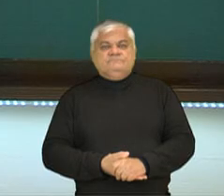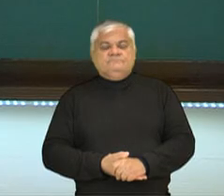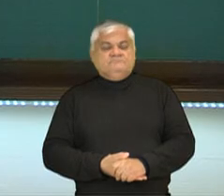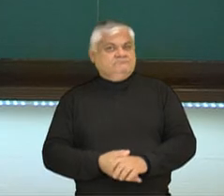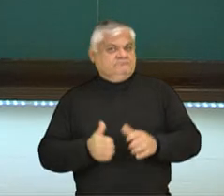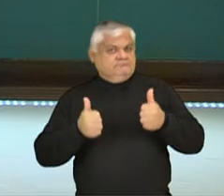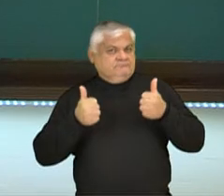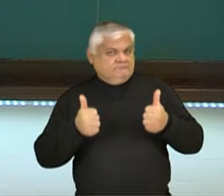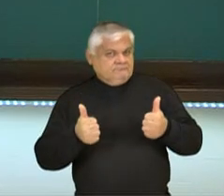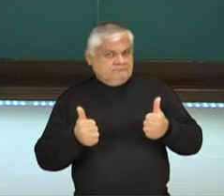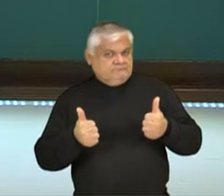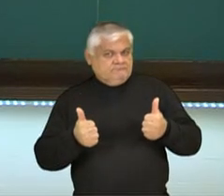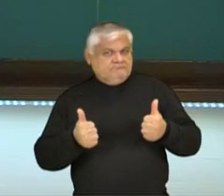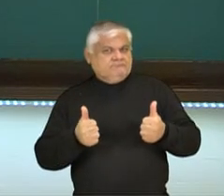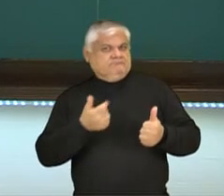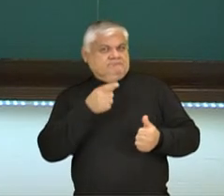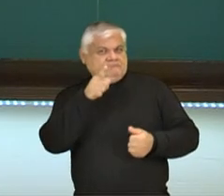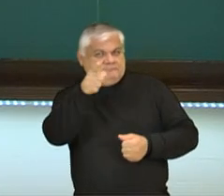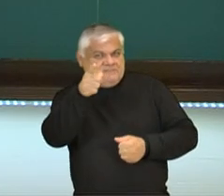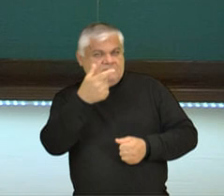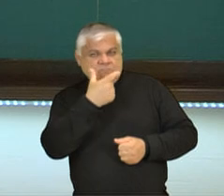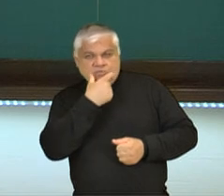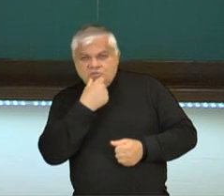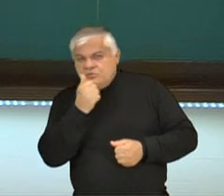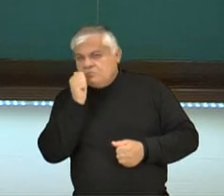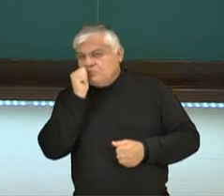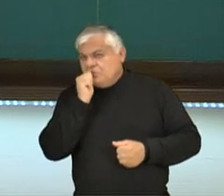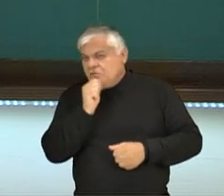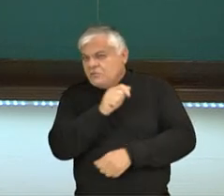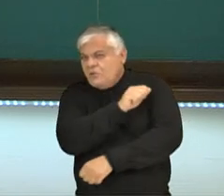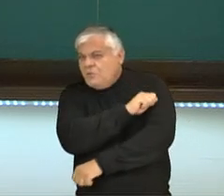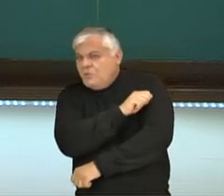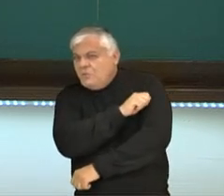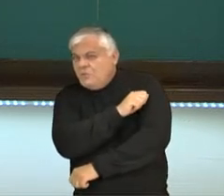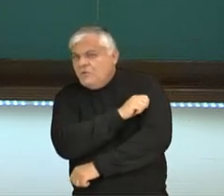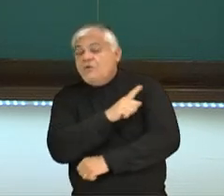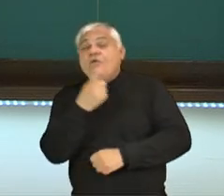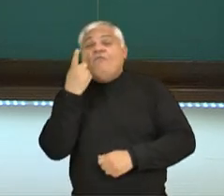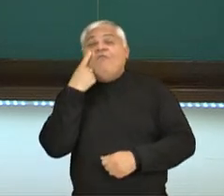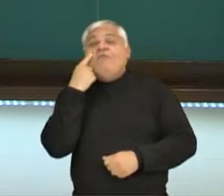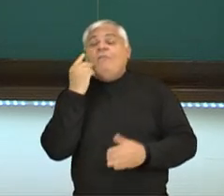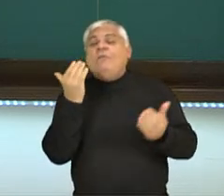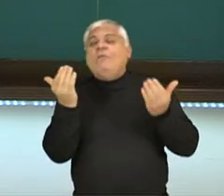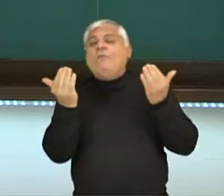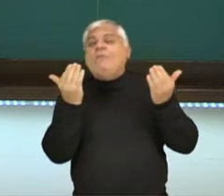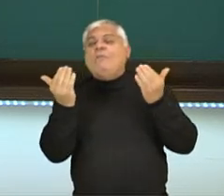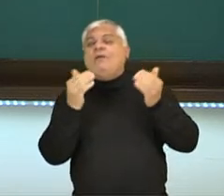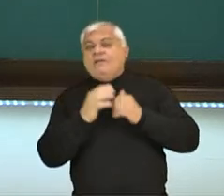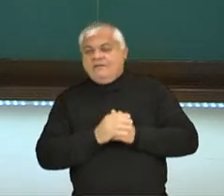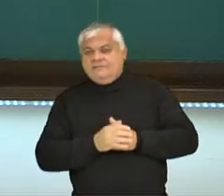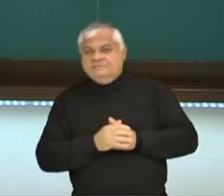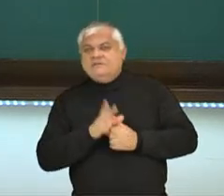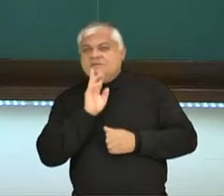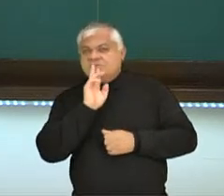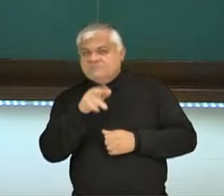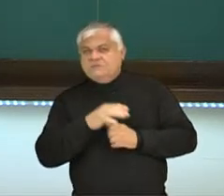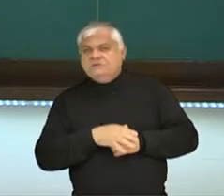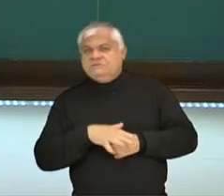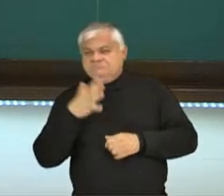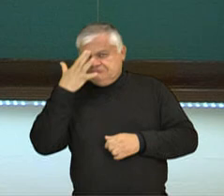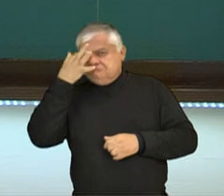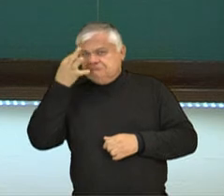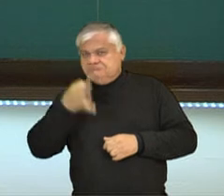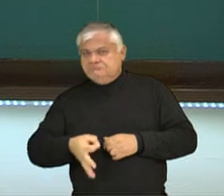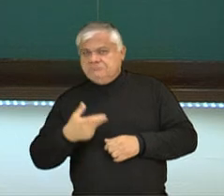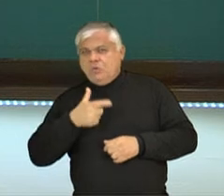Muito bem, meu caro, minha cara aluna. Confere aqui comigo a sua solução. Tenho certeza que você conseguiu